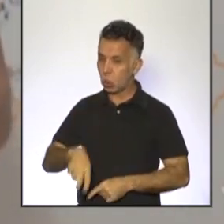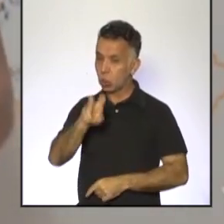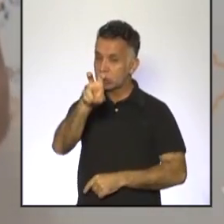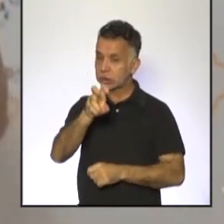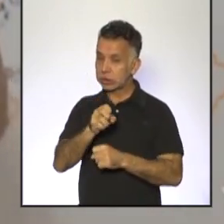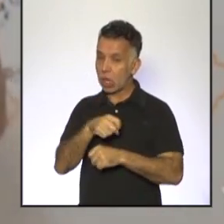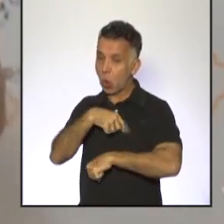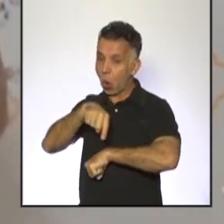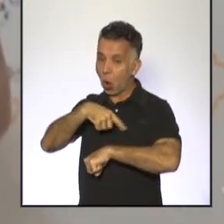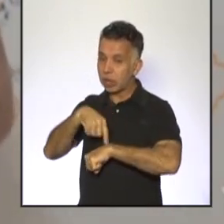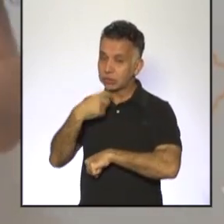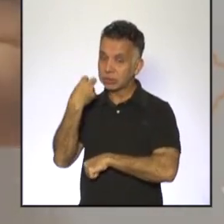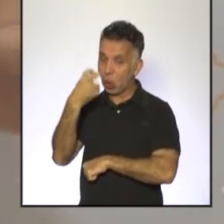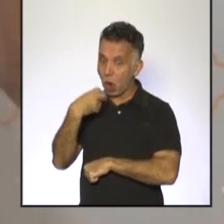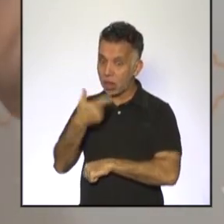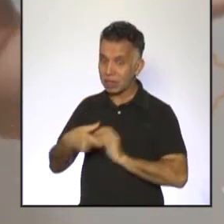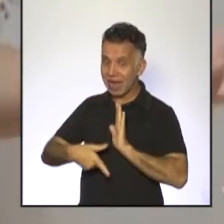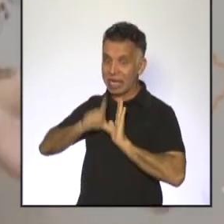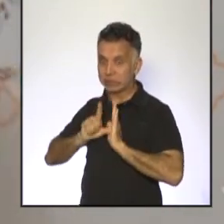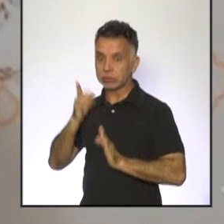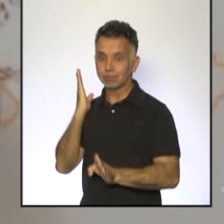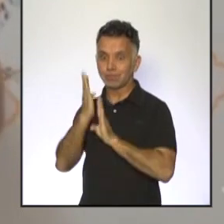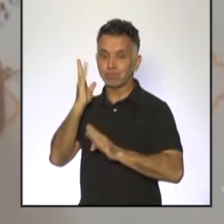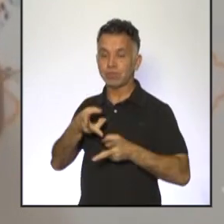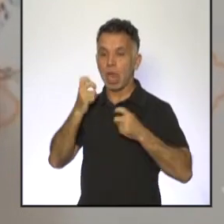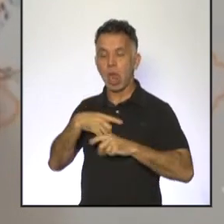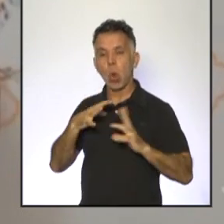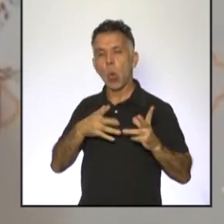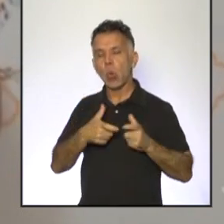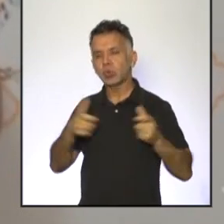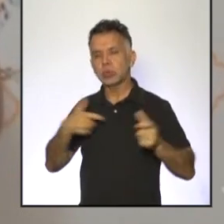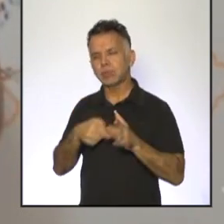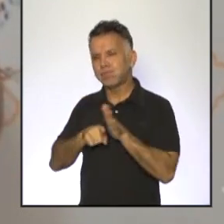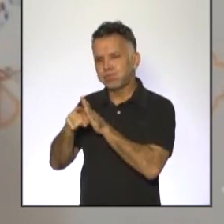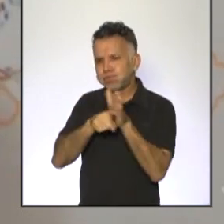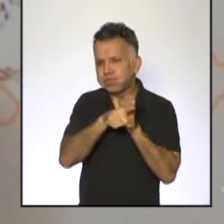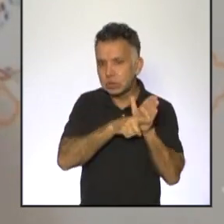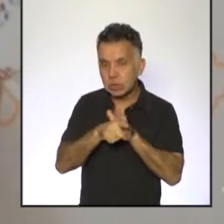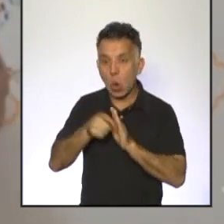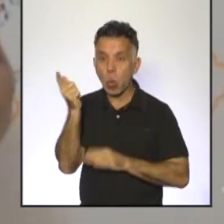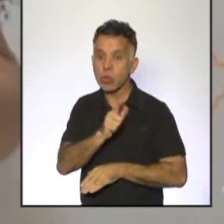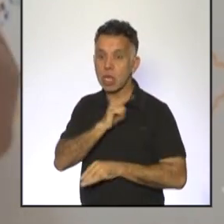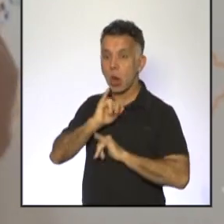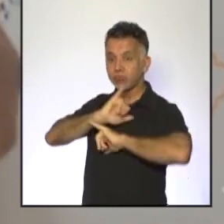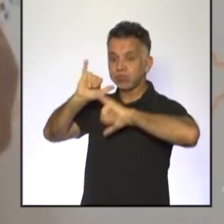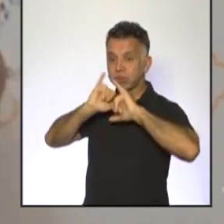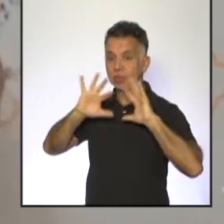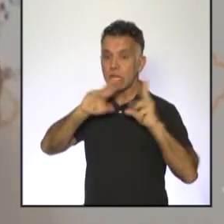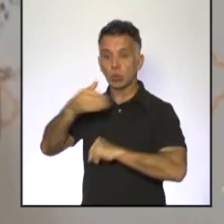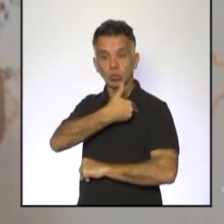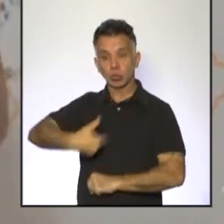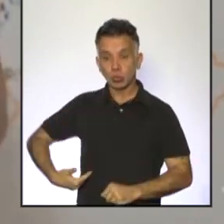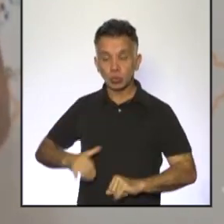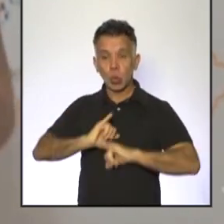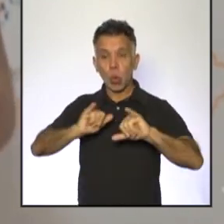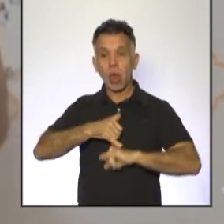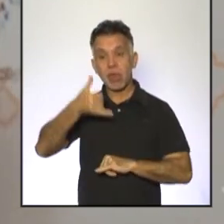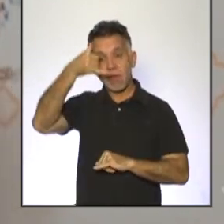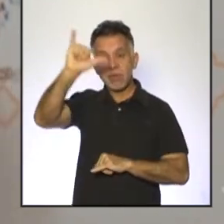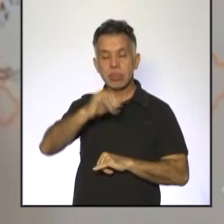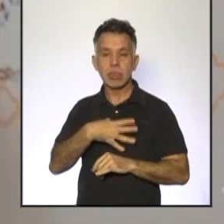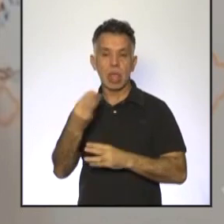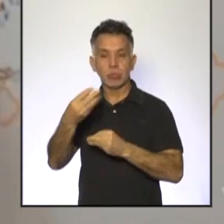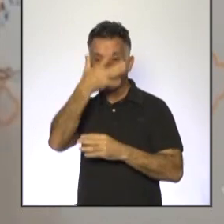antecedência, e os grandes geólogos chineses conseguiram avisar as autoridades e evitaram muitas mortes.